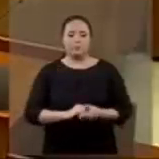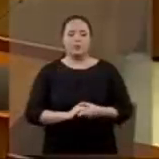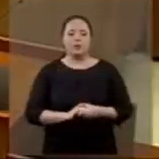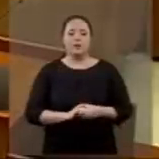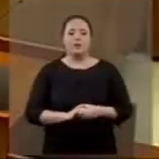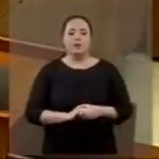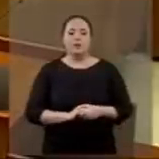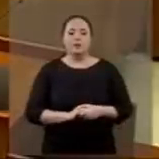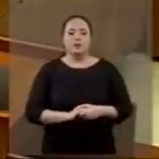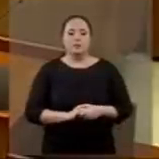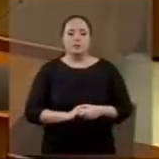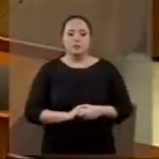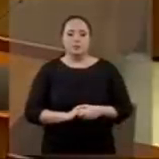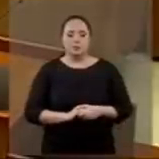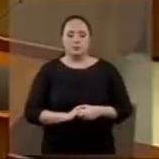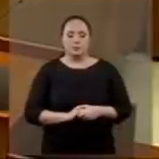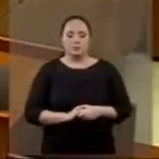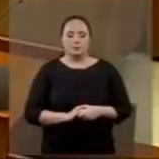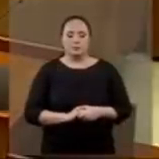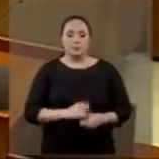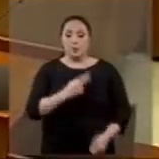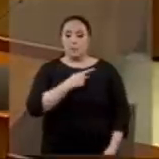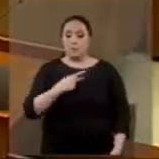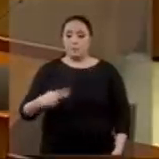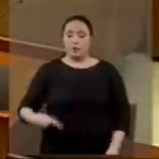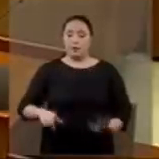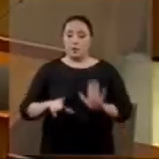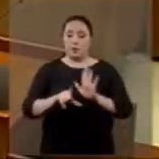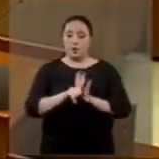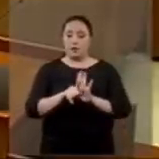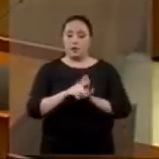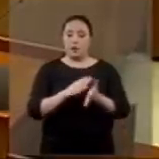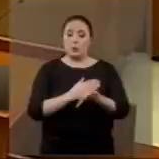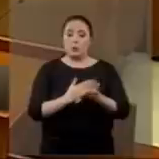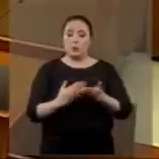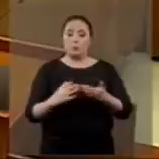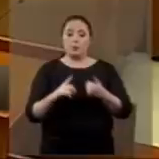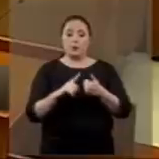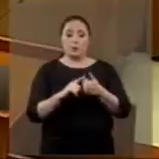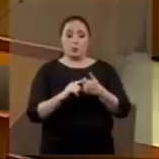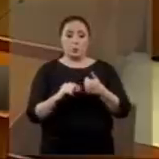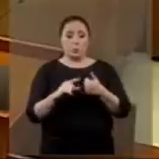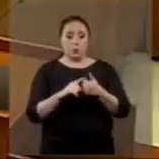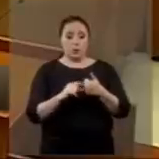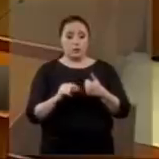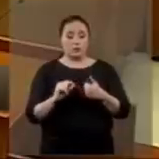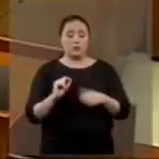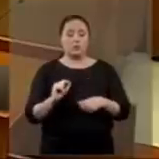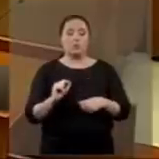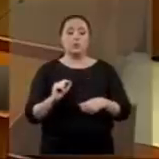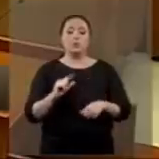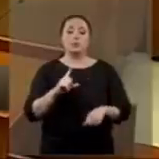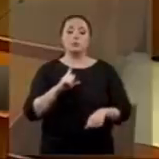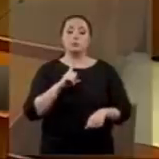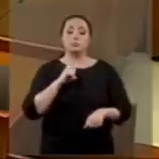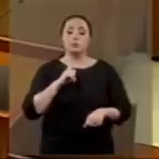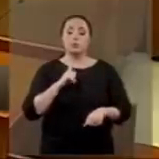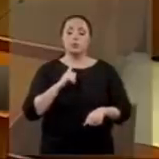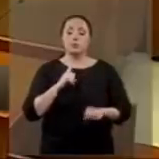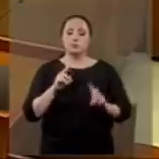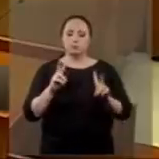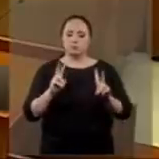Presidente, a lei, ela tem início com o artigo que contém o seguinte